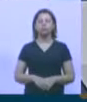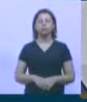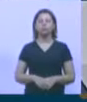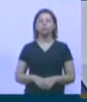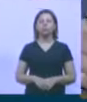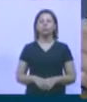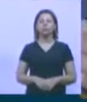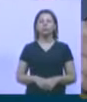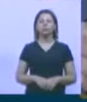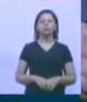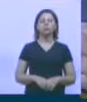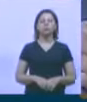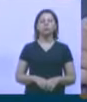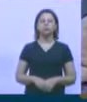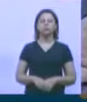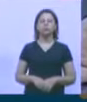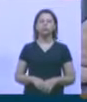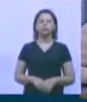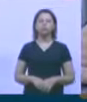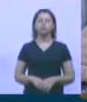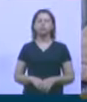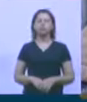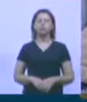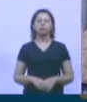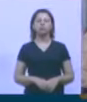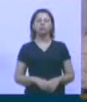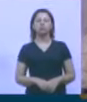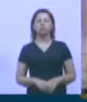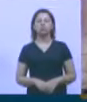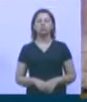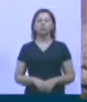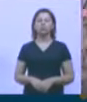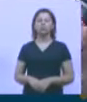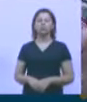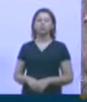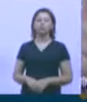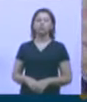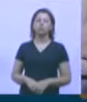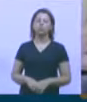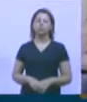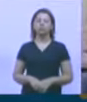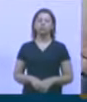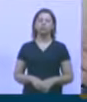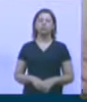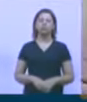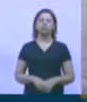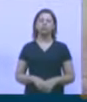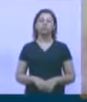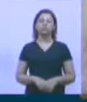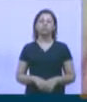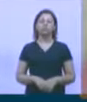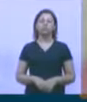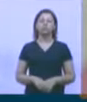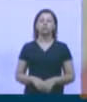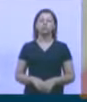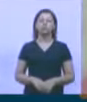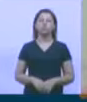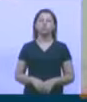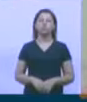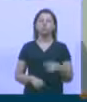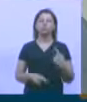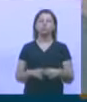Because in the first place, inner healing is the key, the doorway to the total healing of a person.